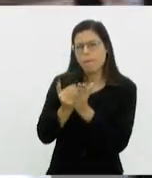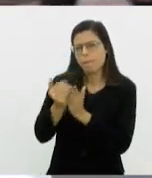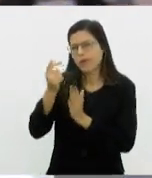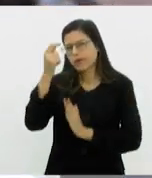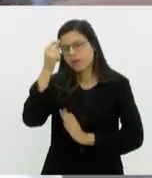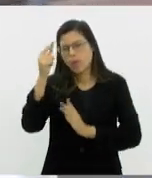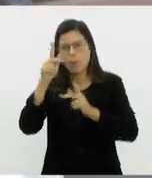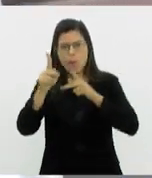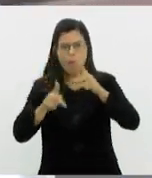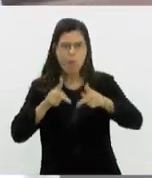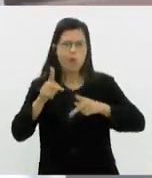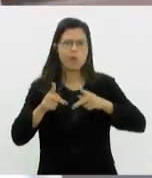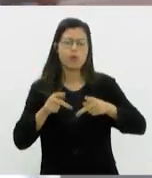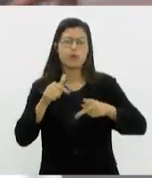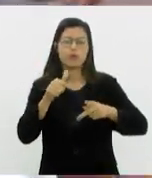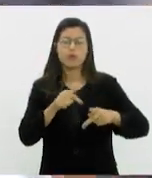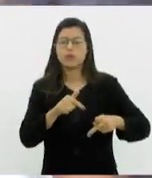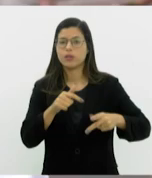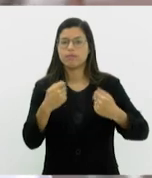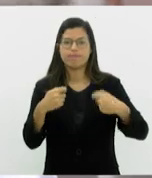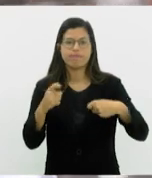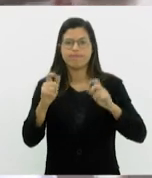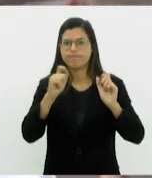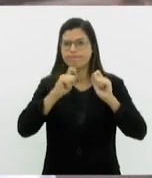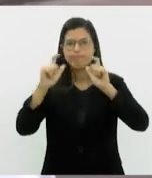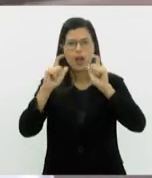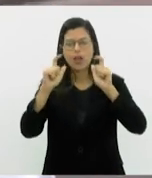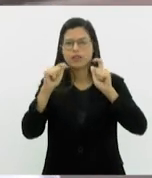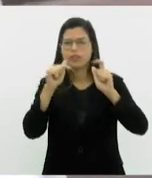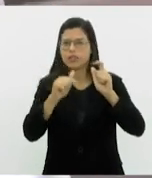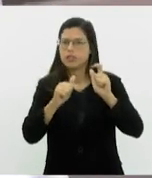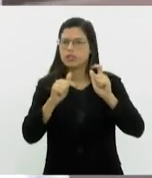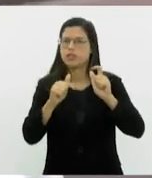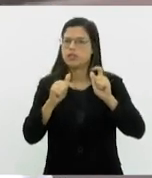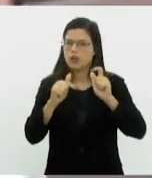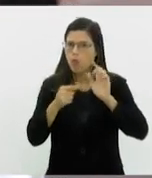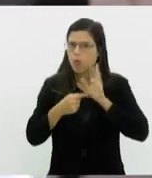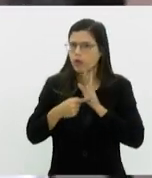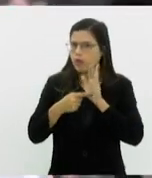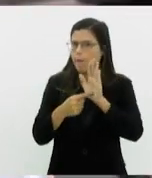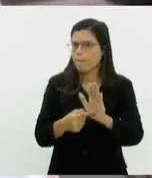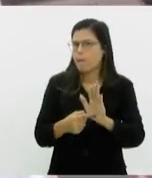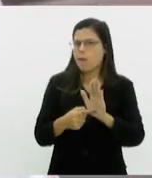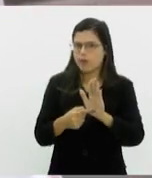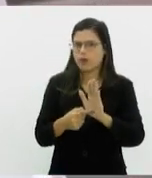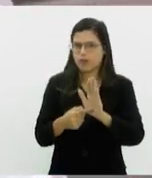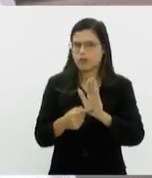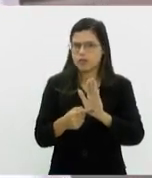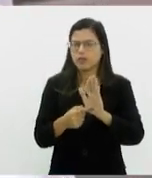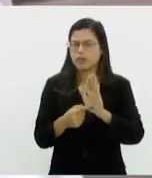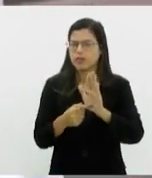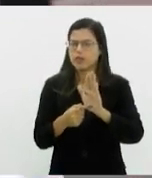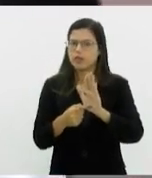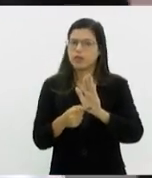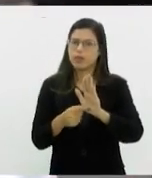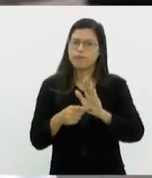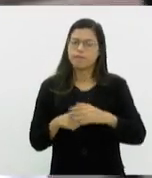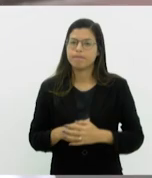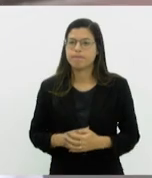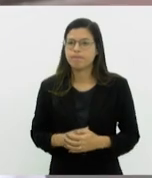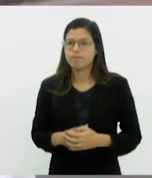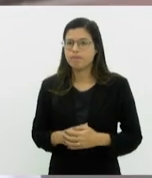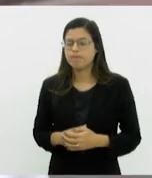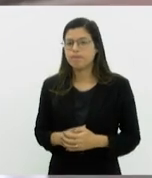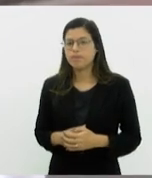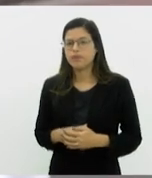conscientizar a população de que ela tem que ter atenção aos sinais precoces, aos sintomas precoces que a gente já falou aqui, e que isso, de